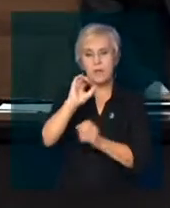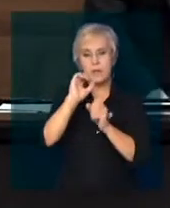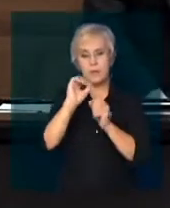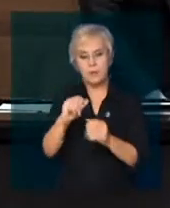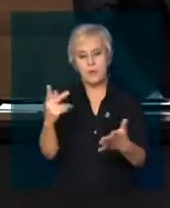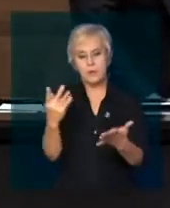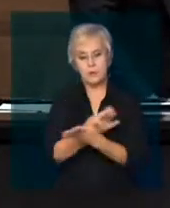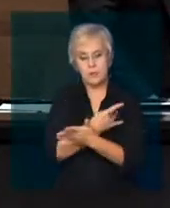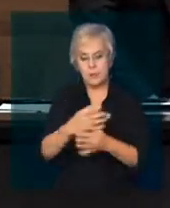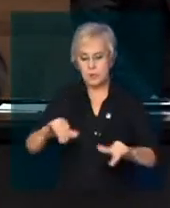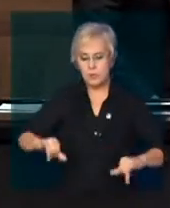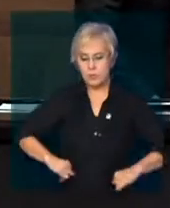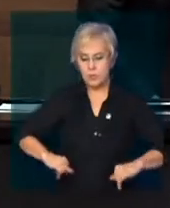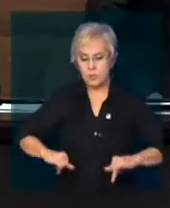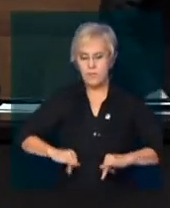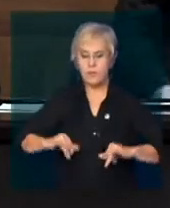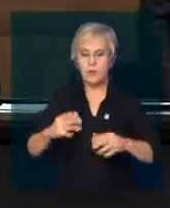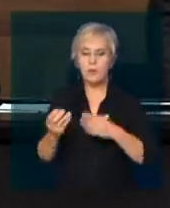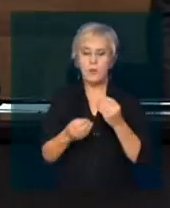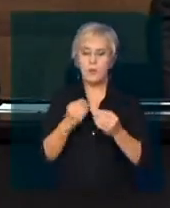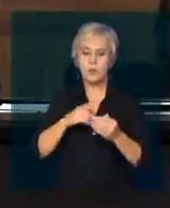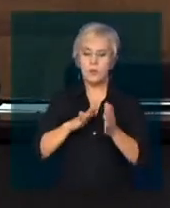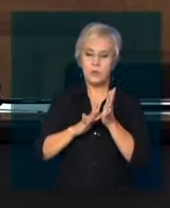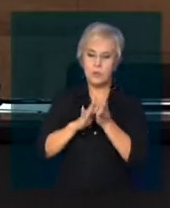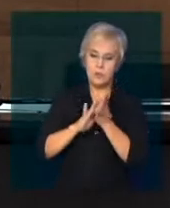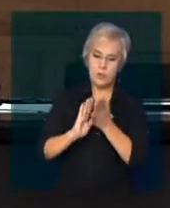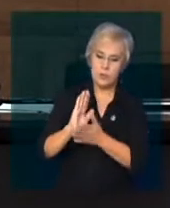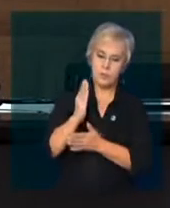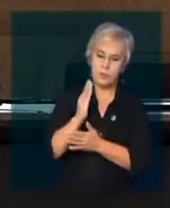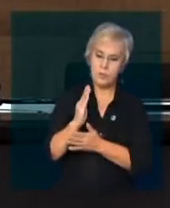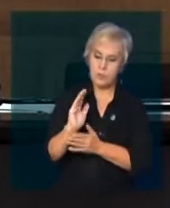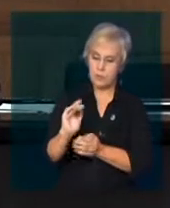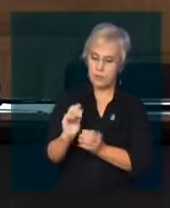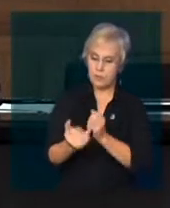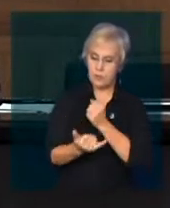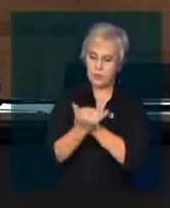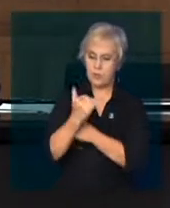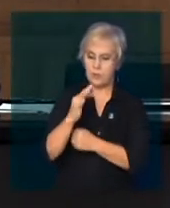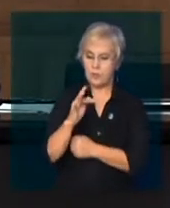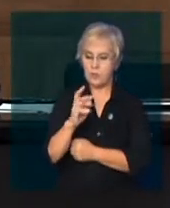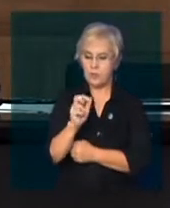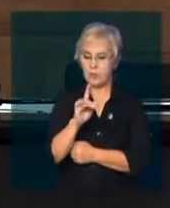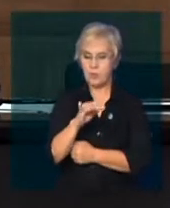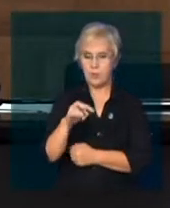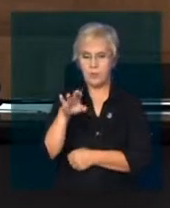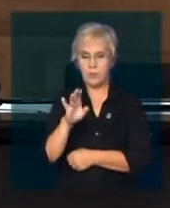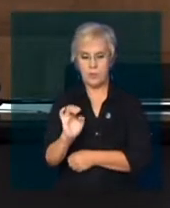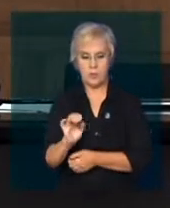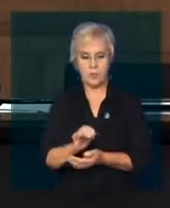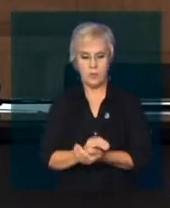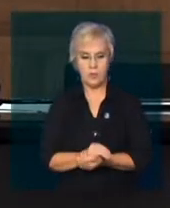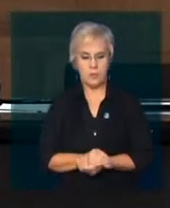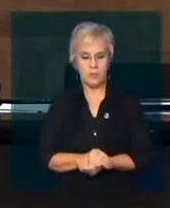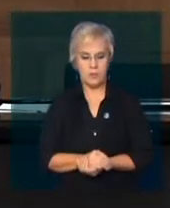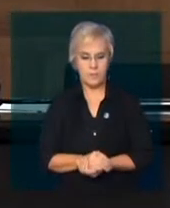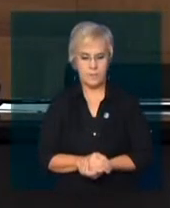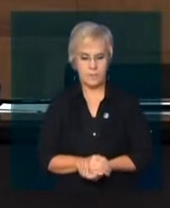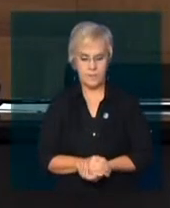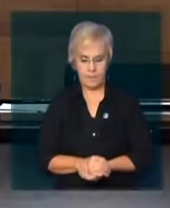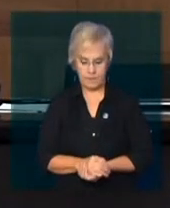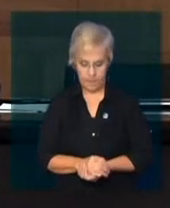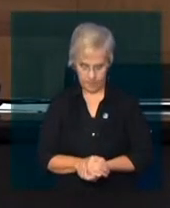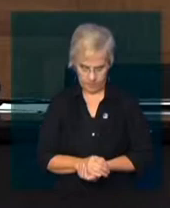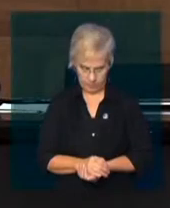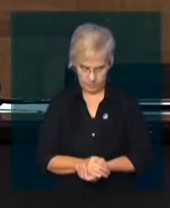sofrer qualquer tipo de fraude. Senhor Hassib Panage Harvey, a apresentação do plano de governo dos candidatos não é comum acontecer no momento do registro da